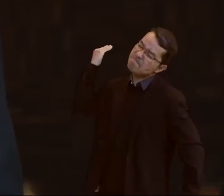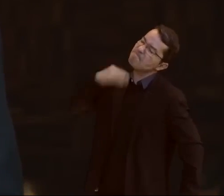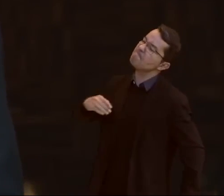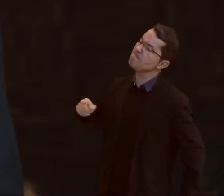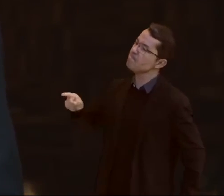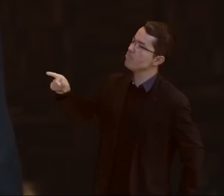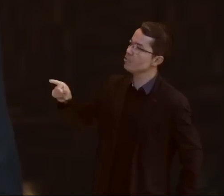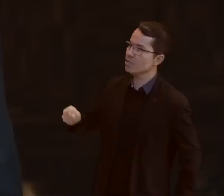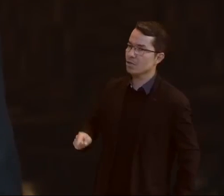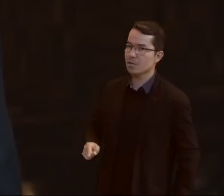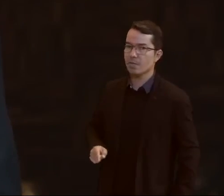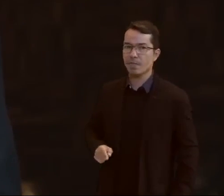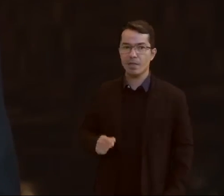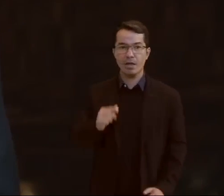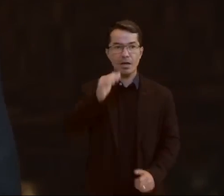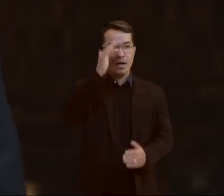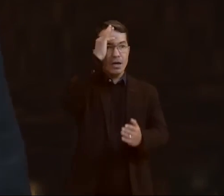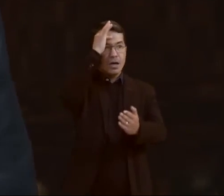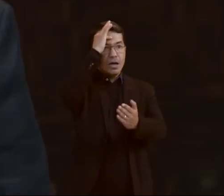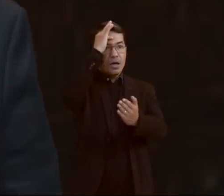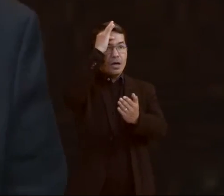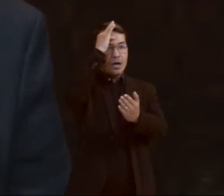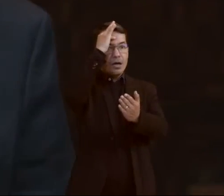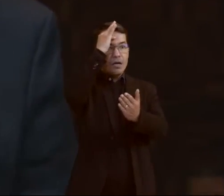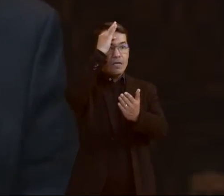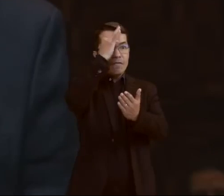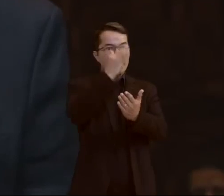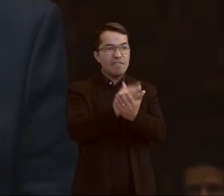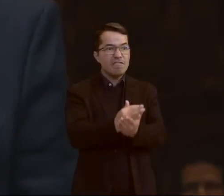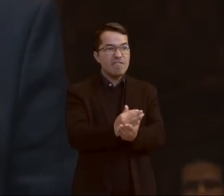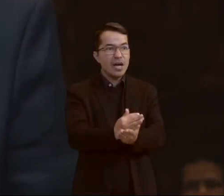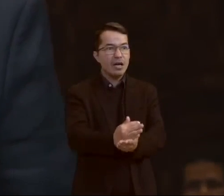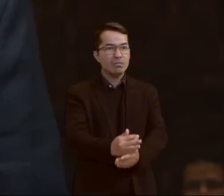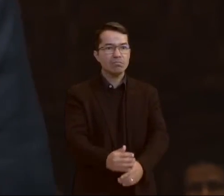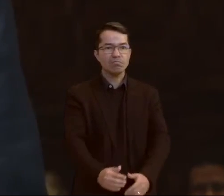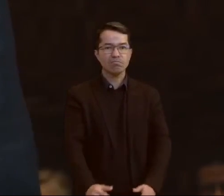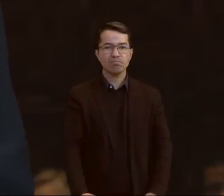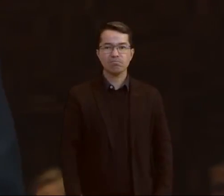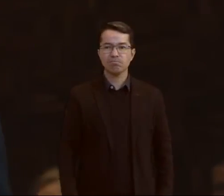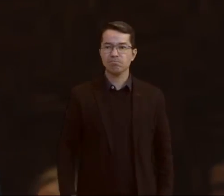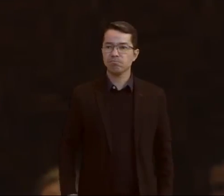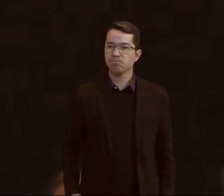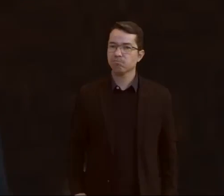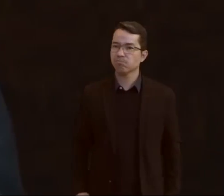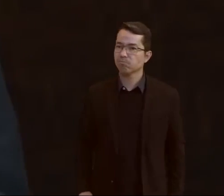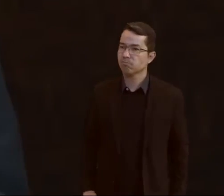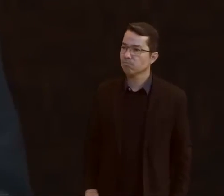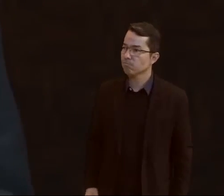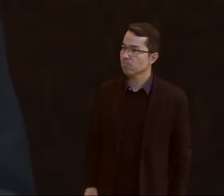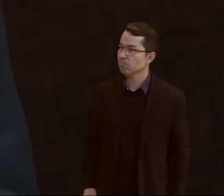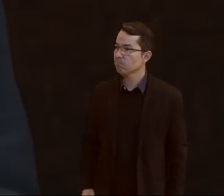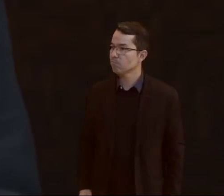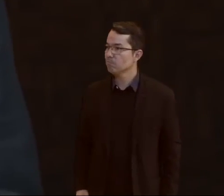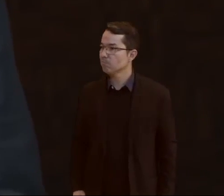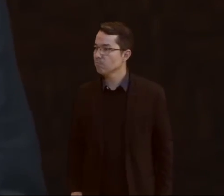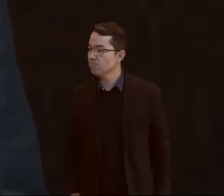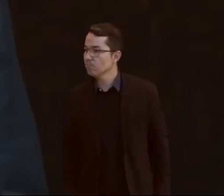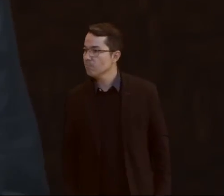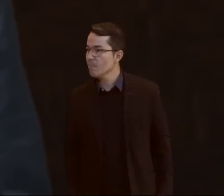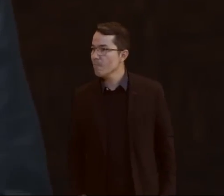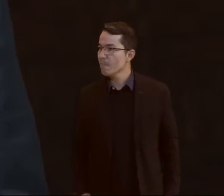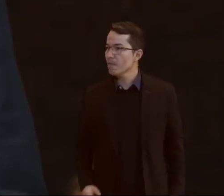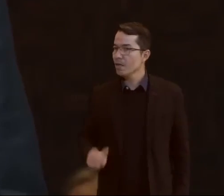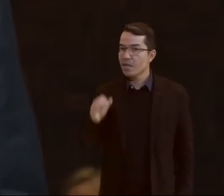fé. Se fosse olhar para a estratégia, ele estava com Saul e todo o exército dizendo: não dá